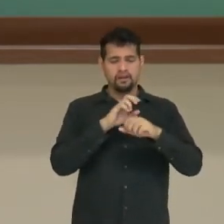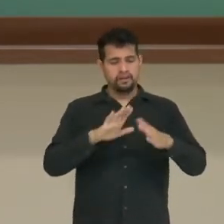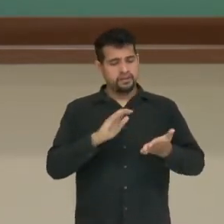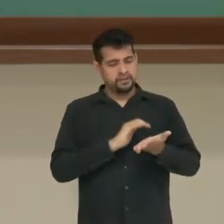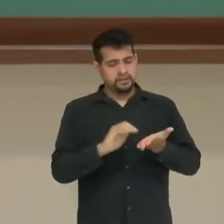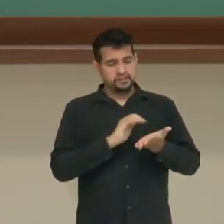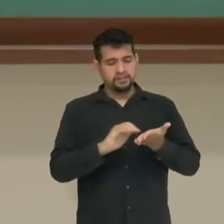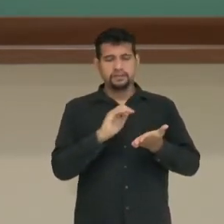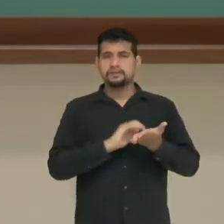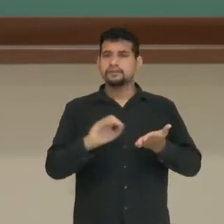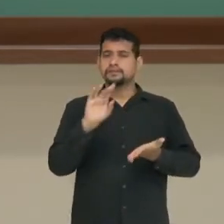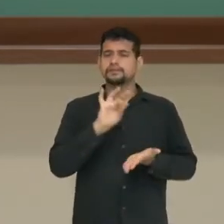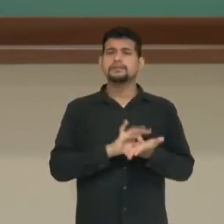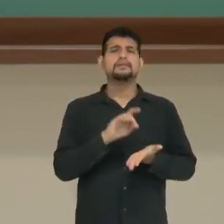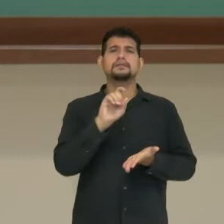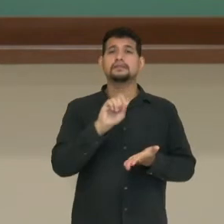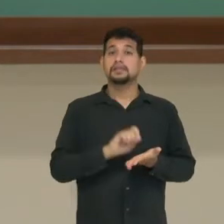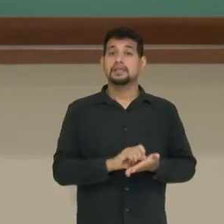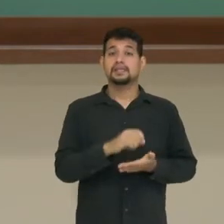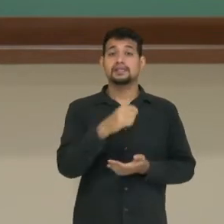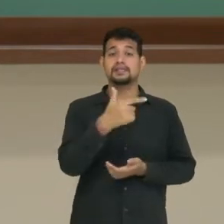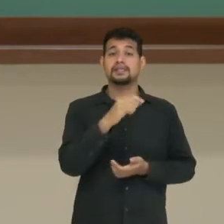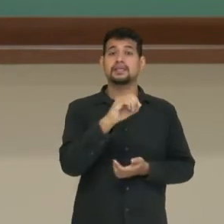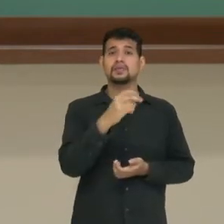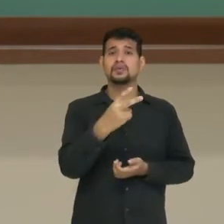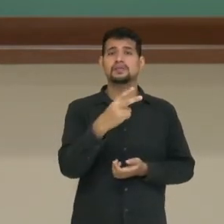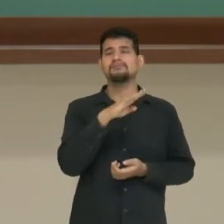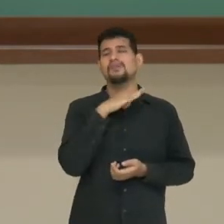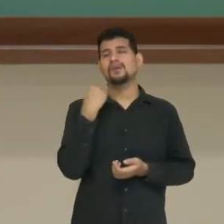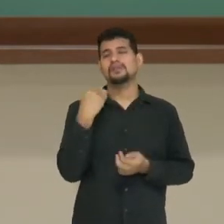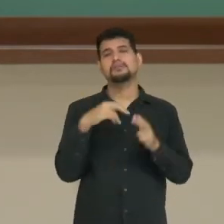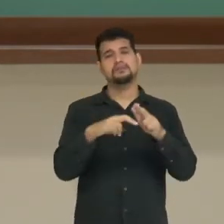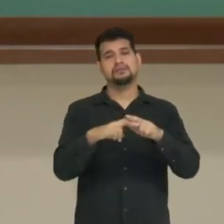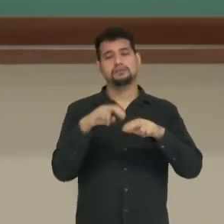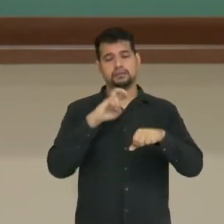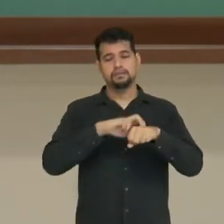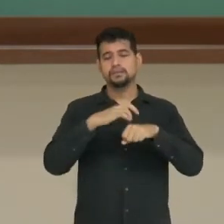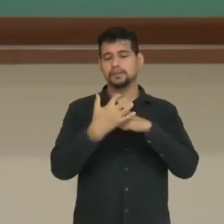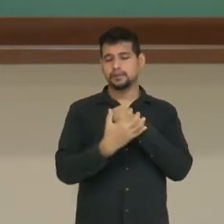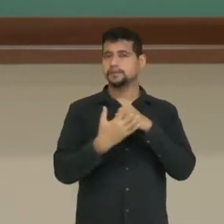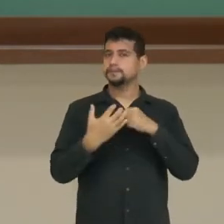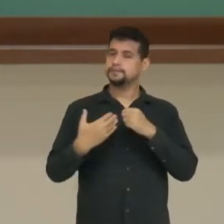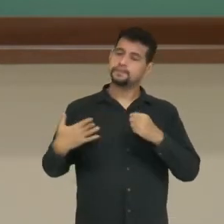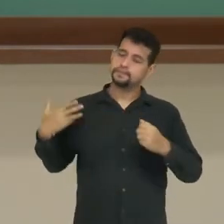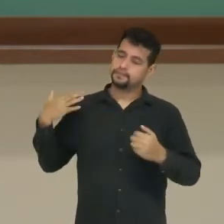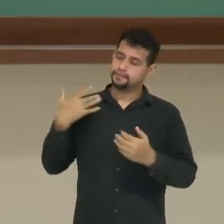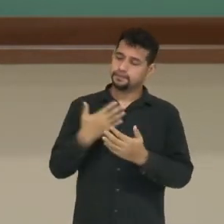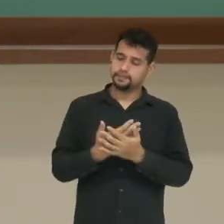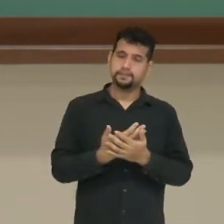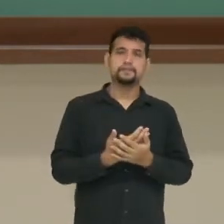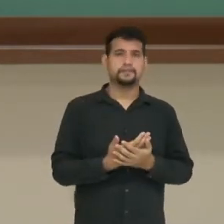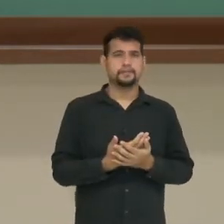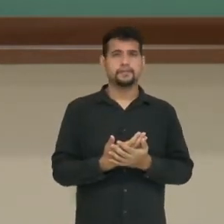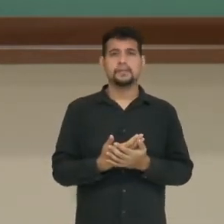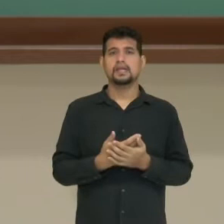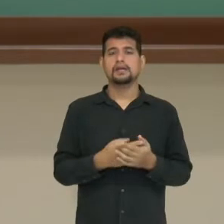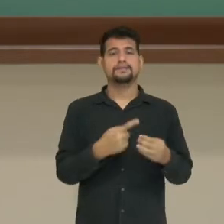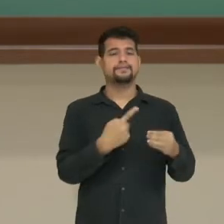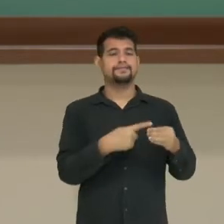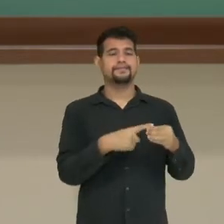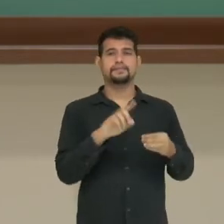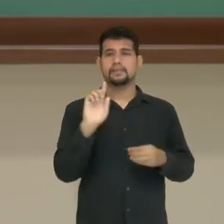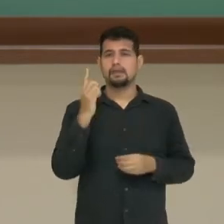Secretaria confirmava 102 mortes ocasionadas pela Covid-19 nas últimas 24 horas, nos municípios